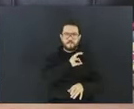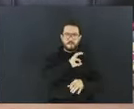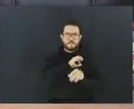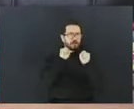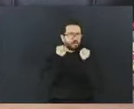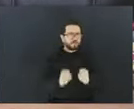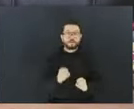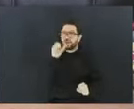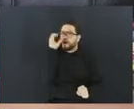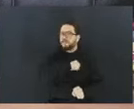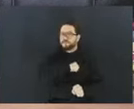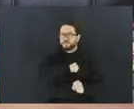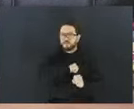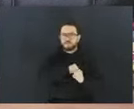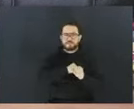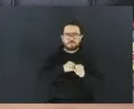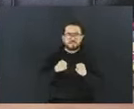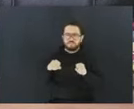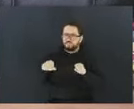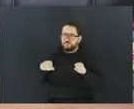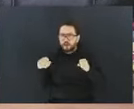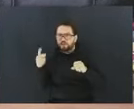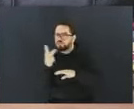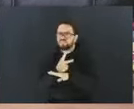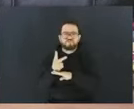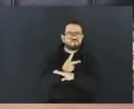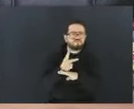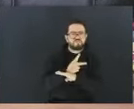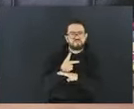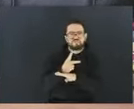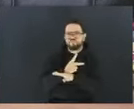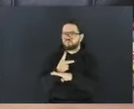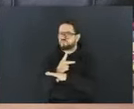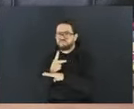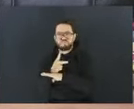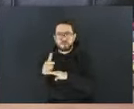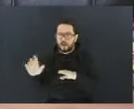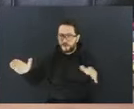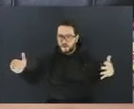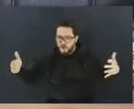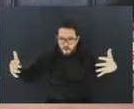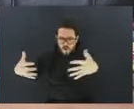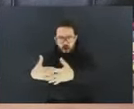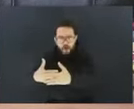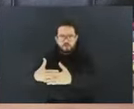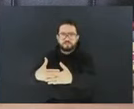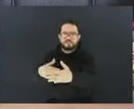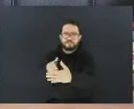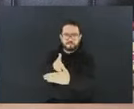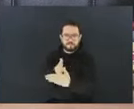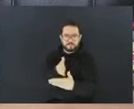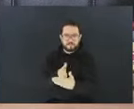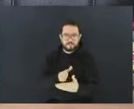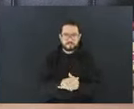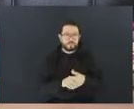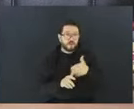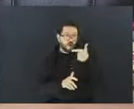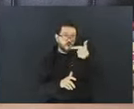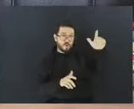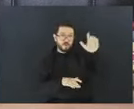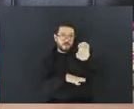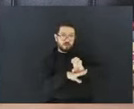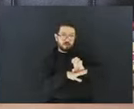até mesmo se deparar com uma situação de roubo, que é o que acontece com frequência. Eu não posso falar pelos outros estados, conheço a realidade dos